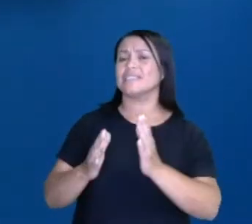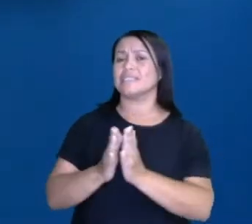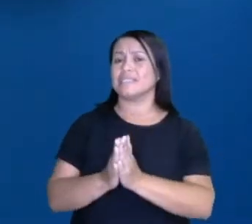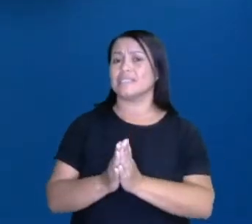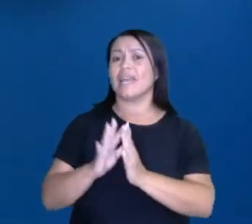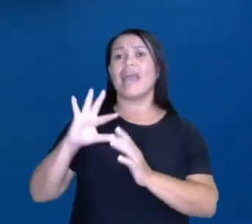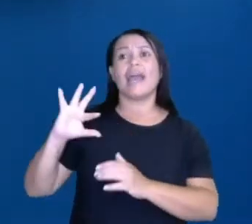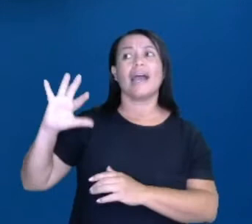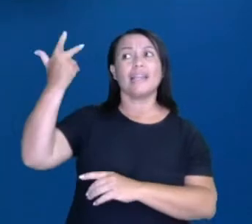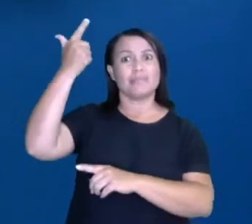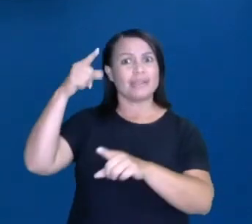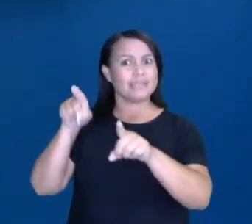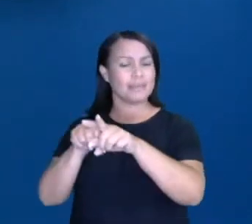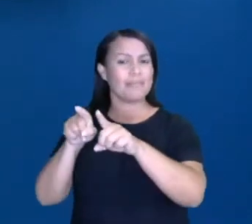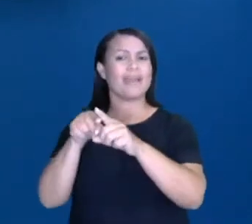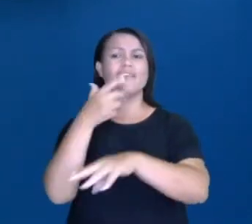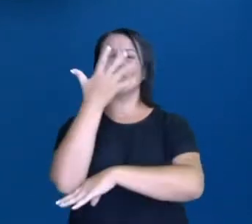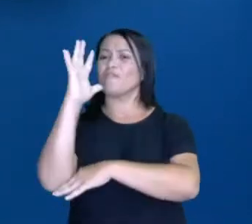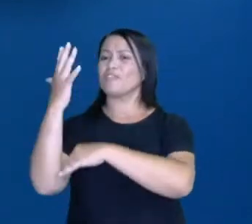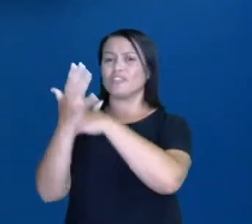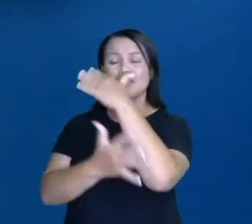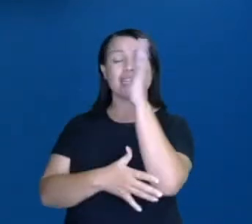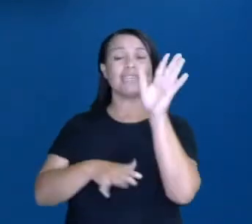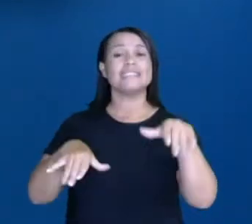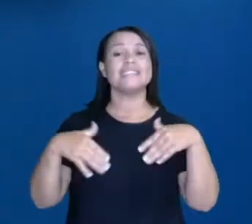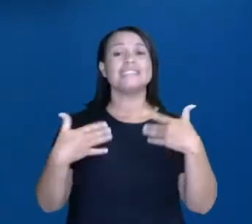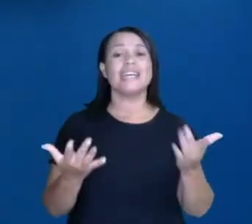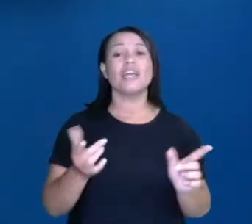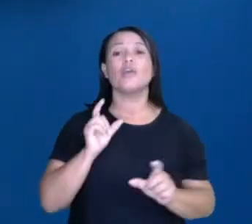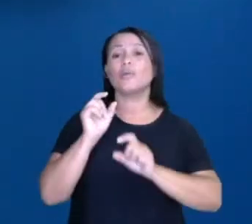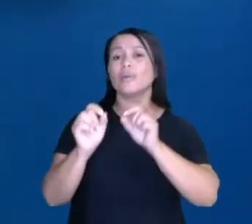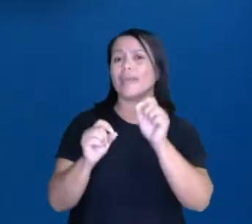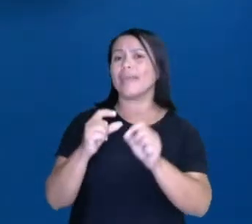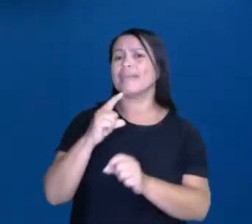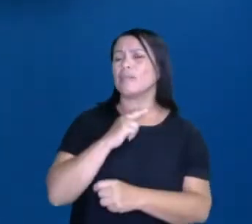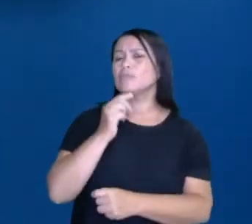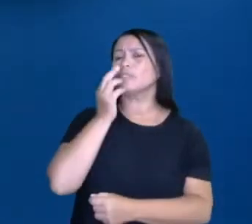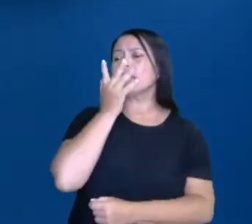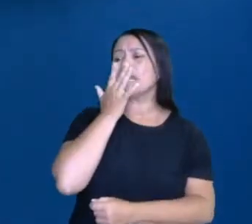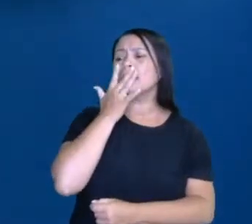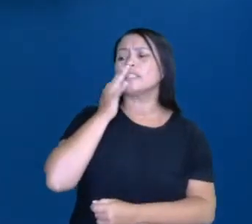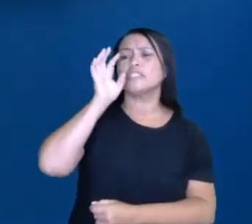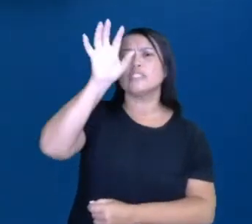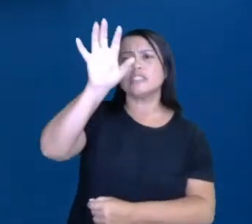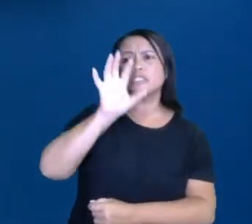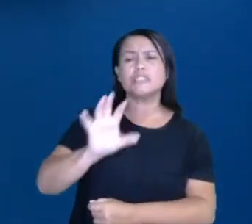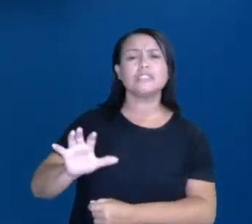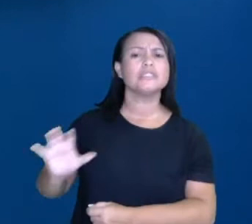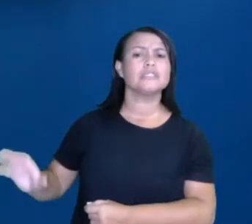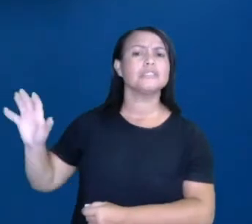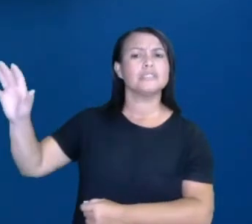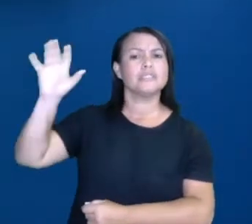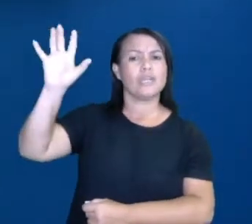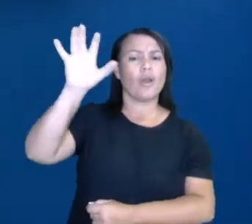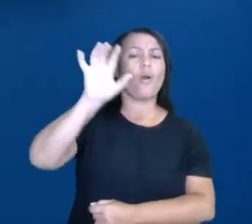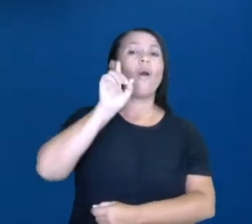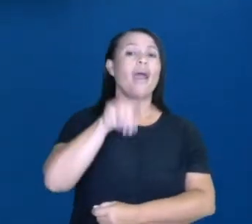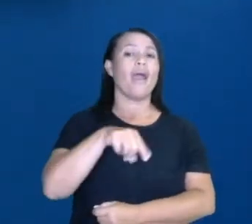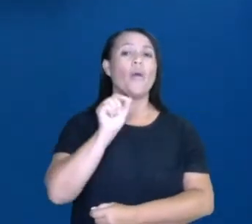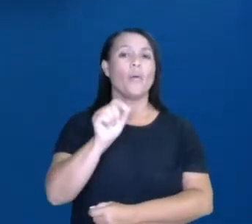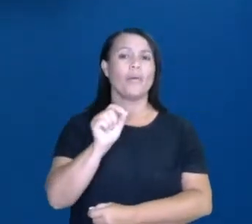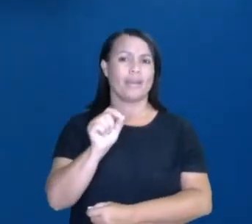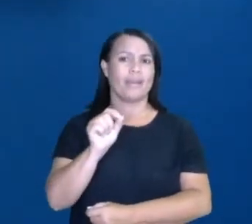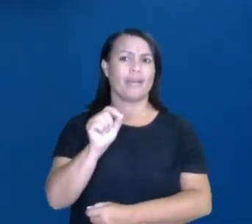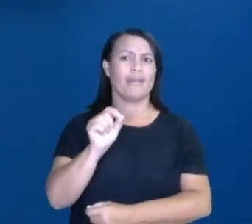melhor, climáticas e vegetais. E aí a gente vai ver que cada cor dessa é uma região diferente. Isso